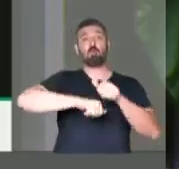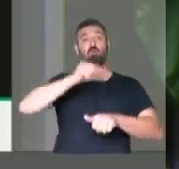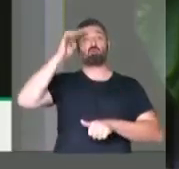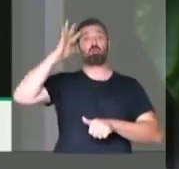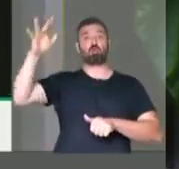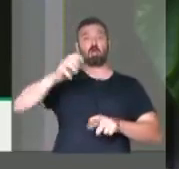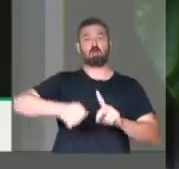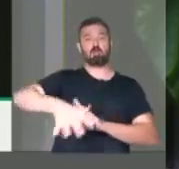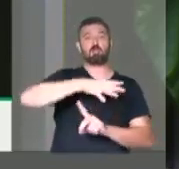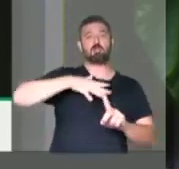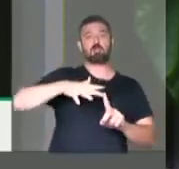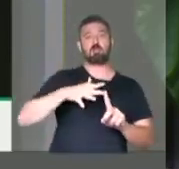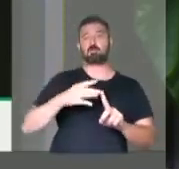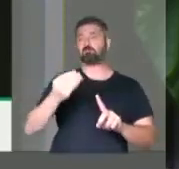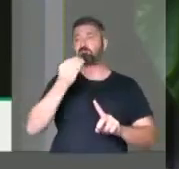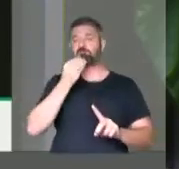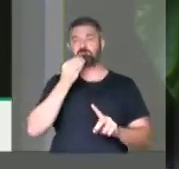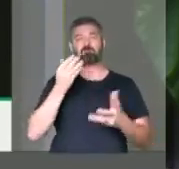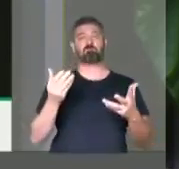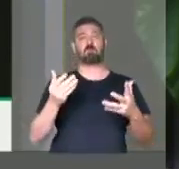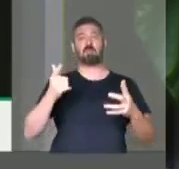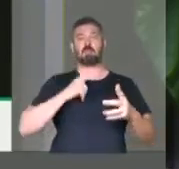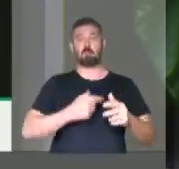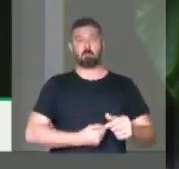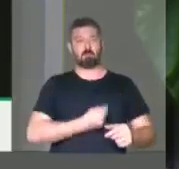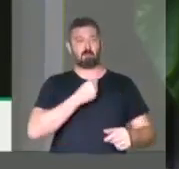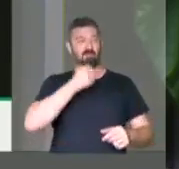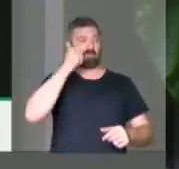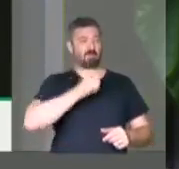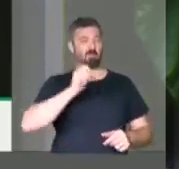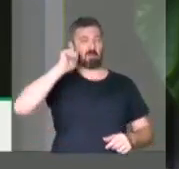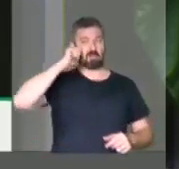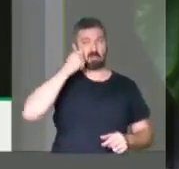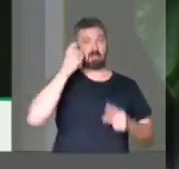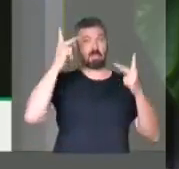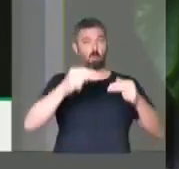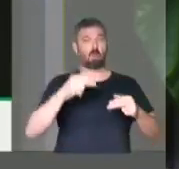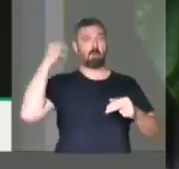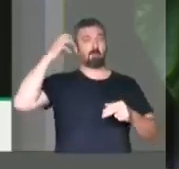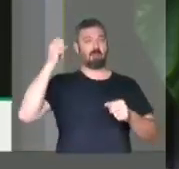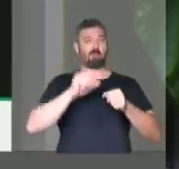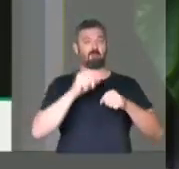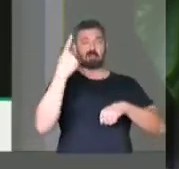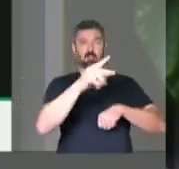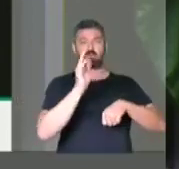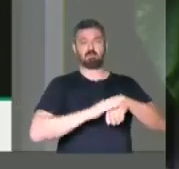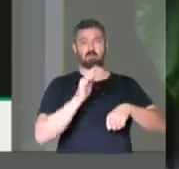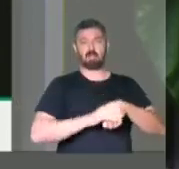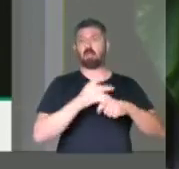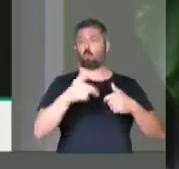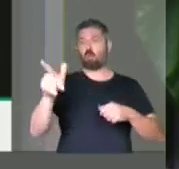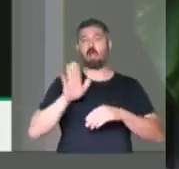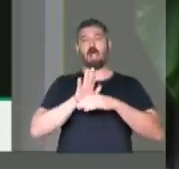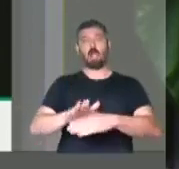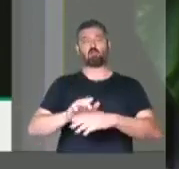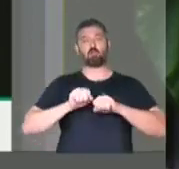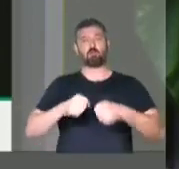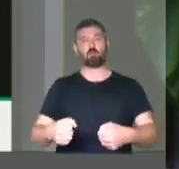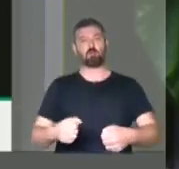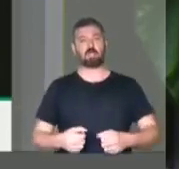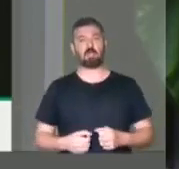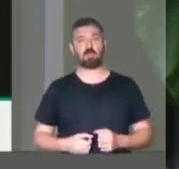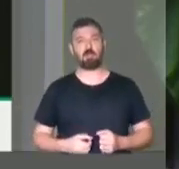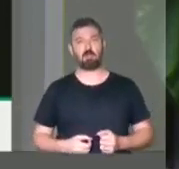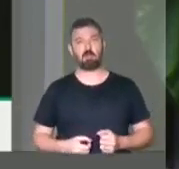de uma sociedade que pudesse fazer com a vida das mulheres negras o que a Marielle conseguiu fazer com a dela e com tanta gente que ela dedicou à sua vida